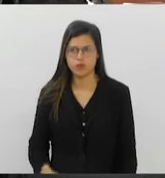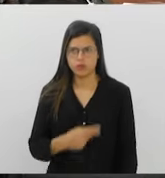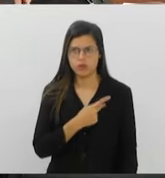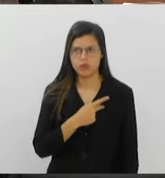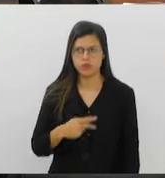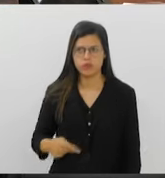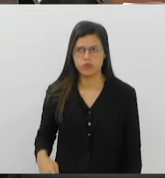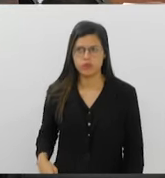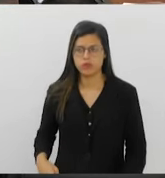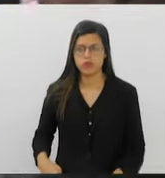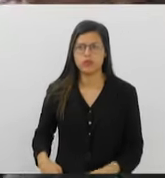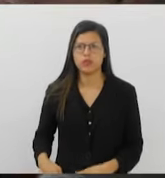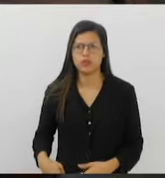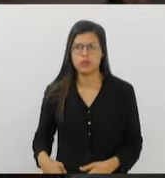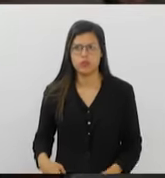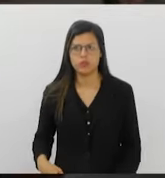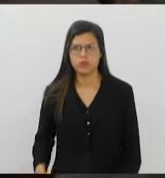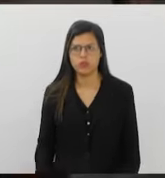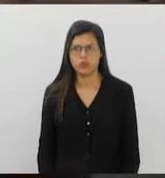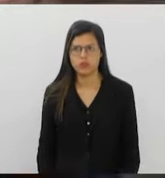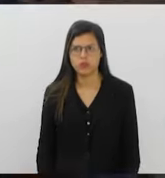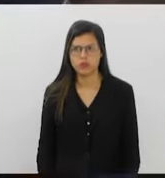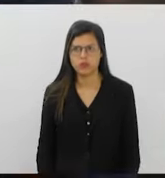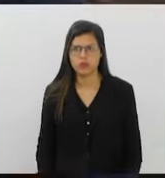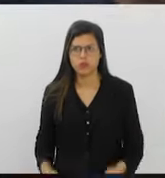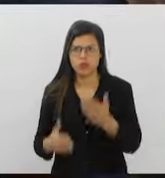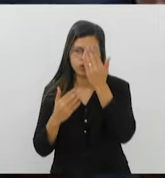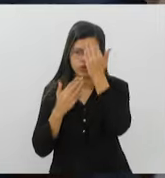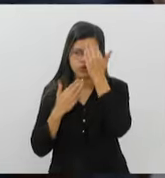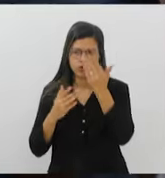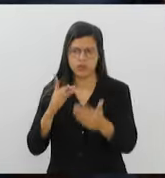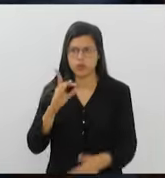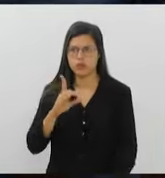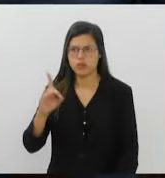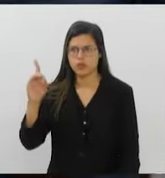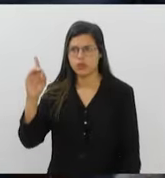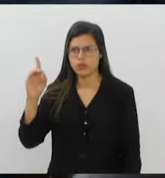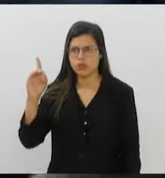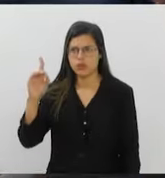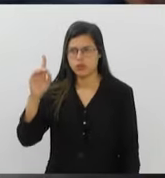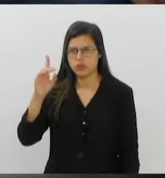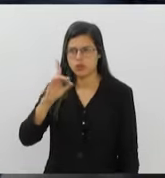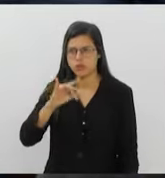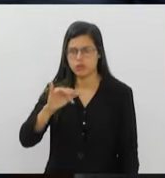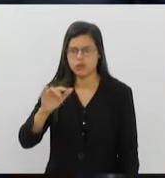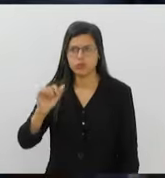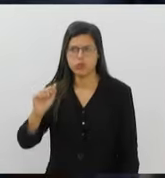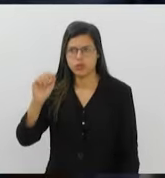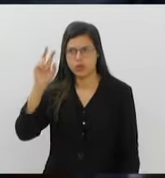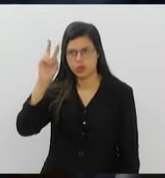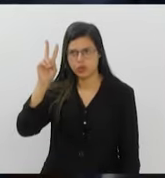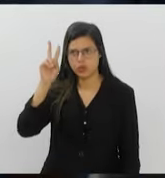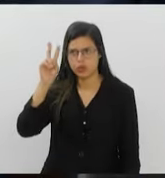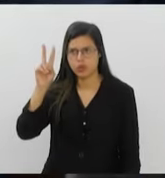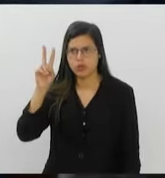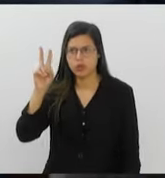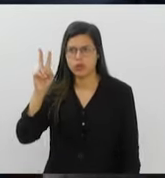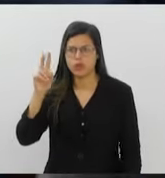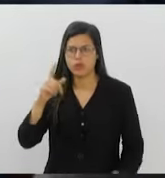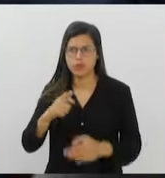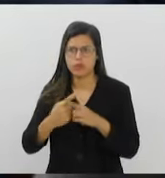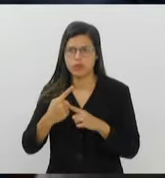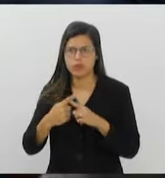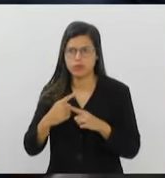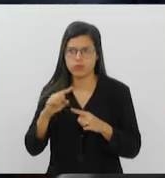mais nada, eu quero agradecer a Deus por esse um dia histórico, porque a gente